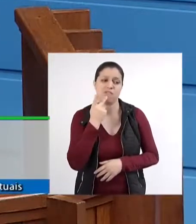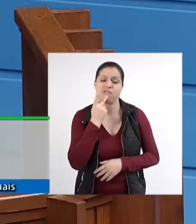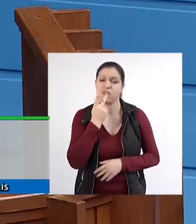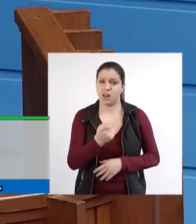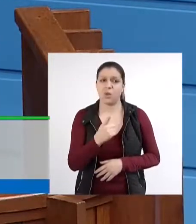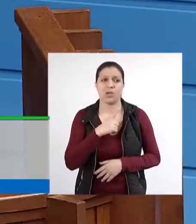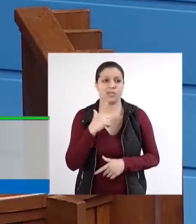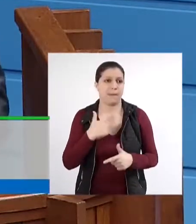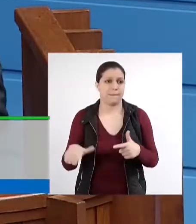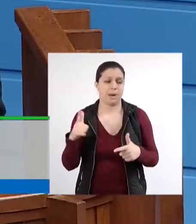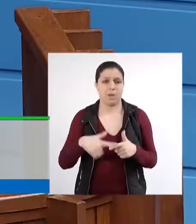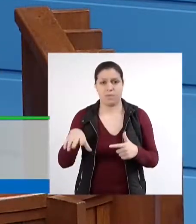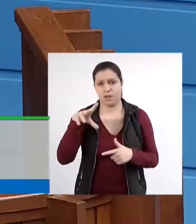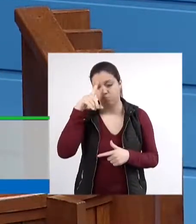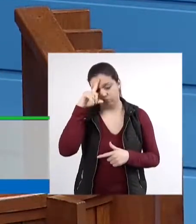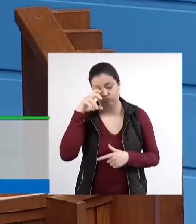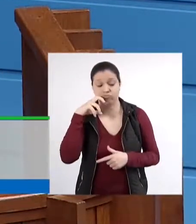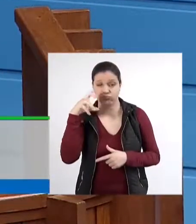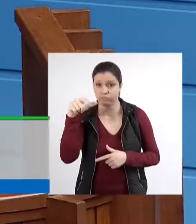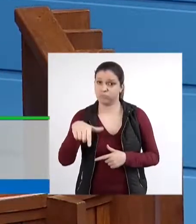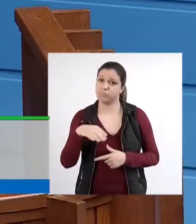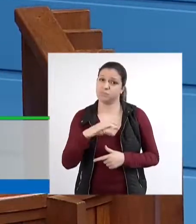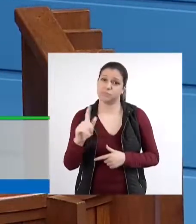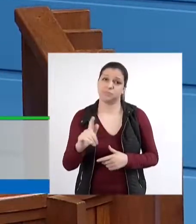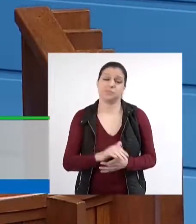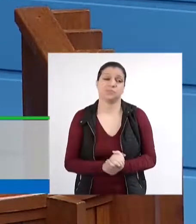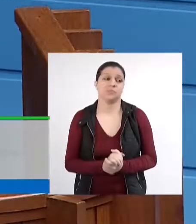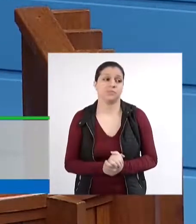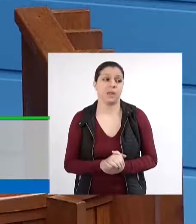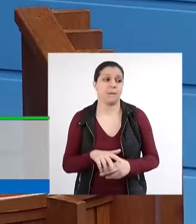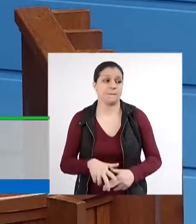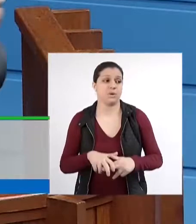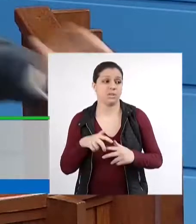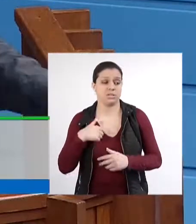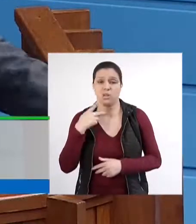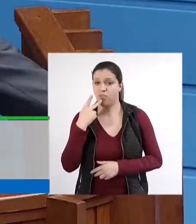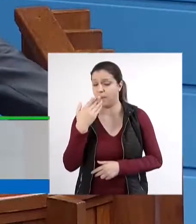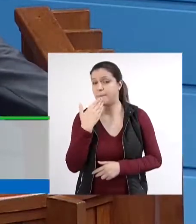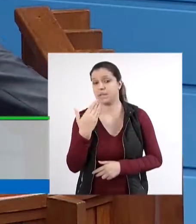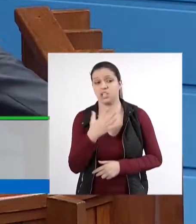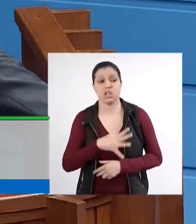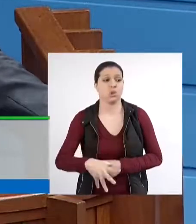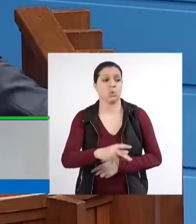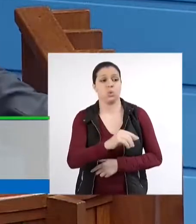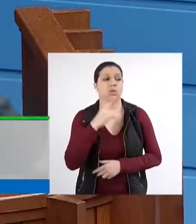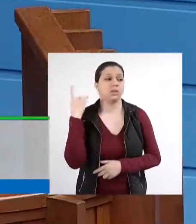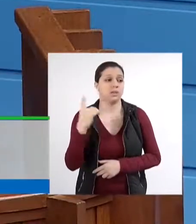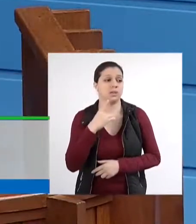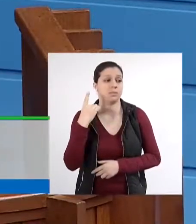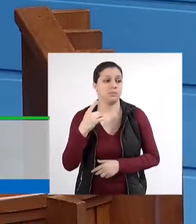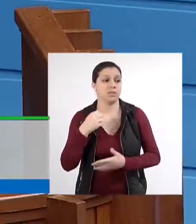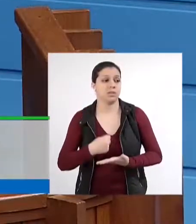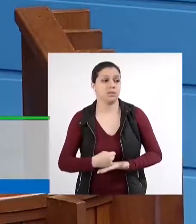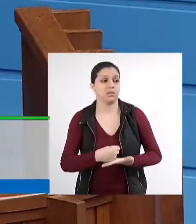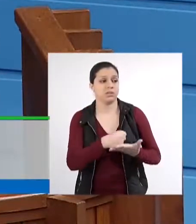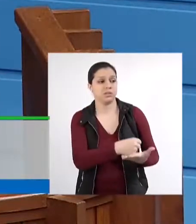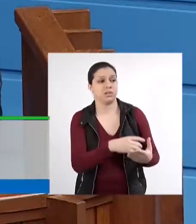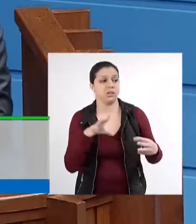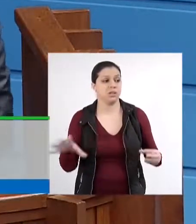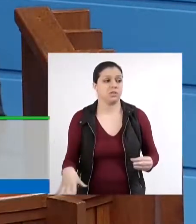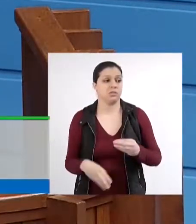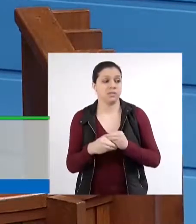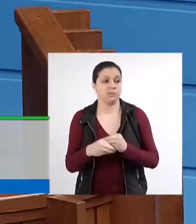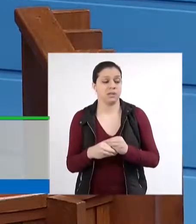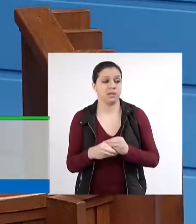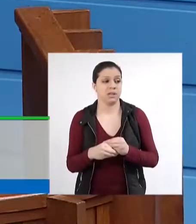dificuldade da nossa Santa Casa de Campo Grande. Então, por isso que eu venho pedir a todos os deputados que nos ajudem com emenda